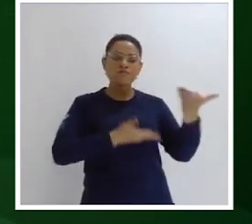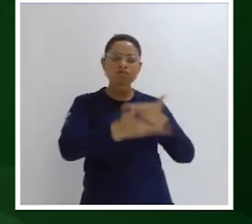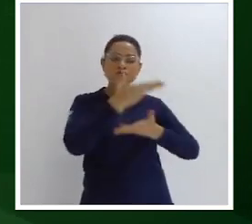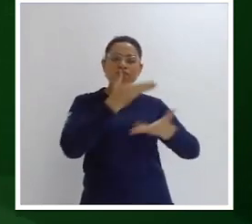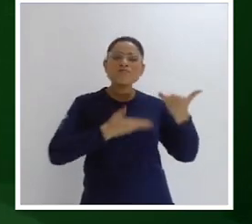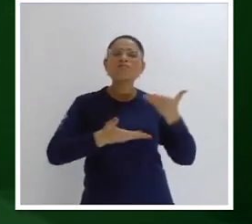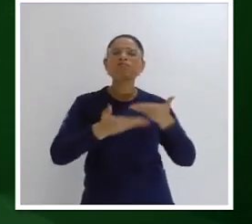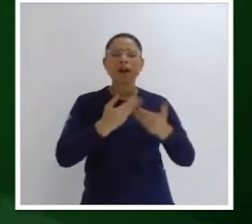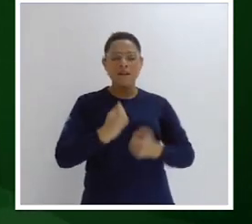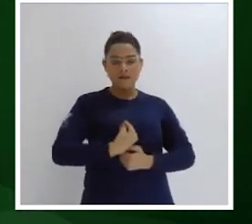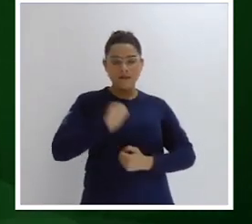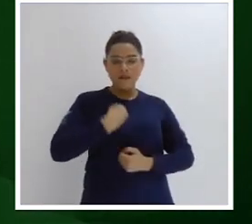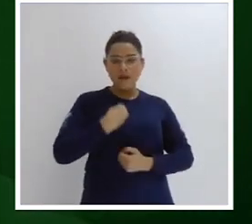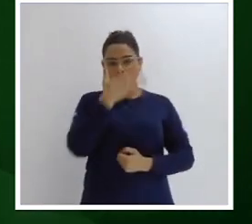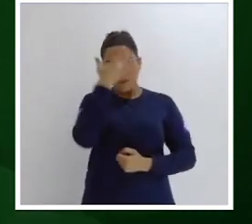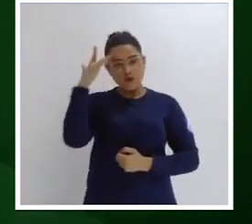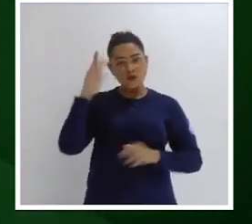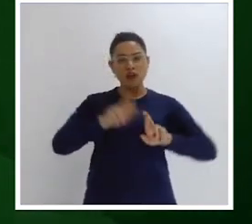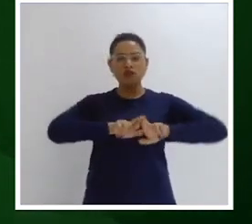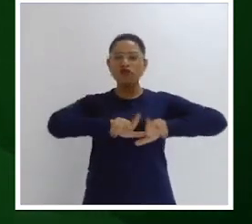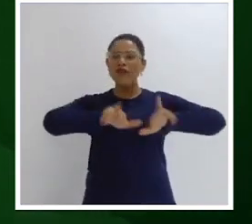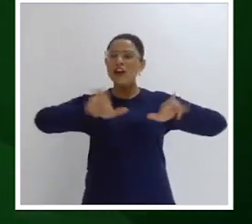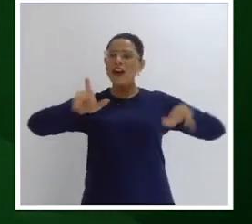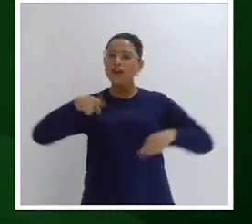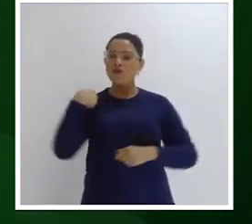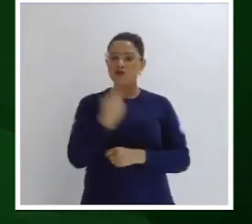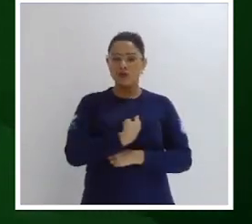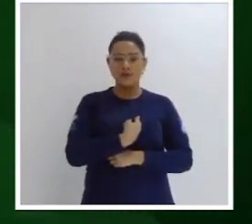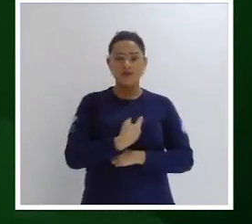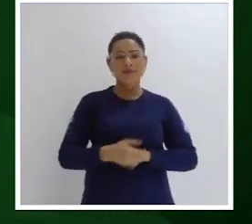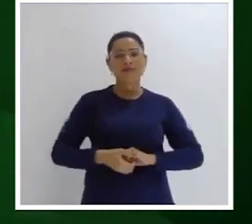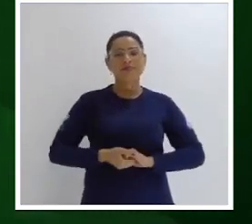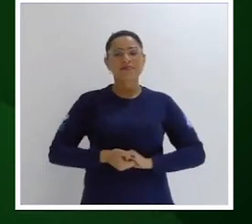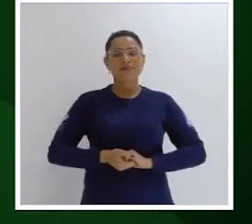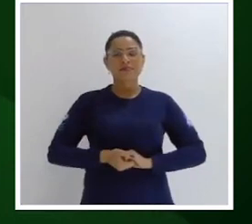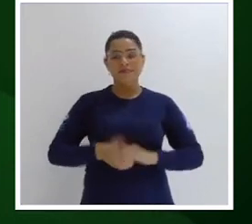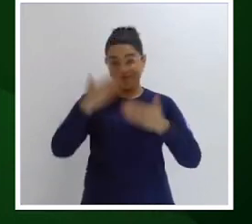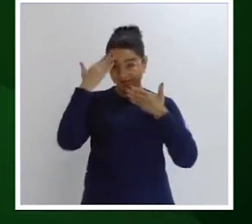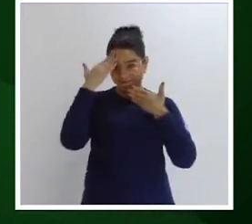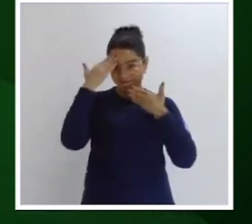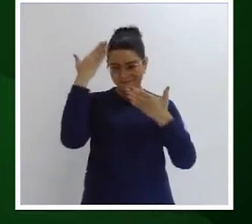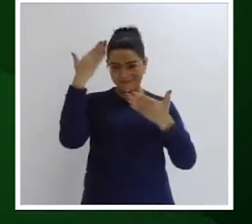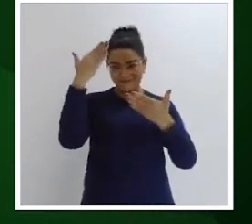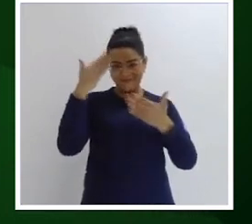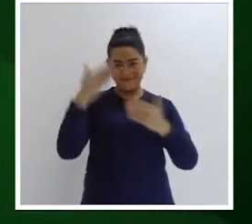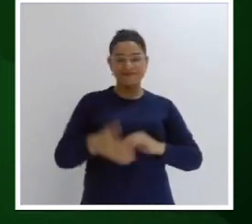compartilhar com pessoas diferentes de nós obrigado